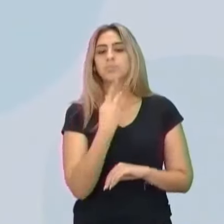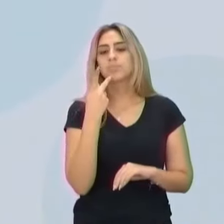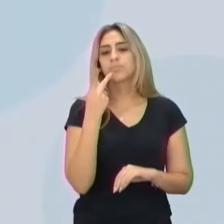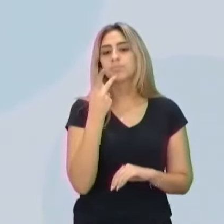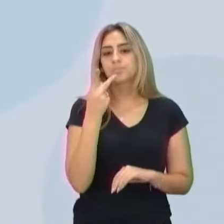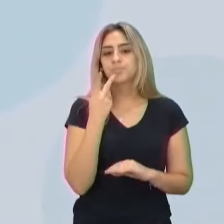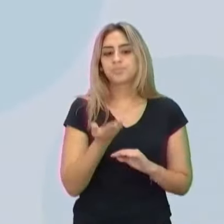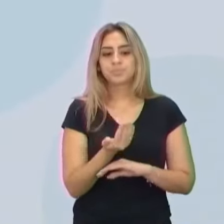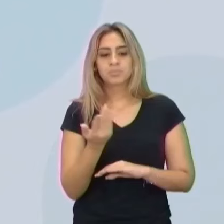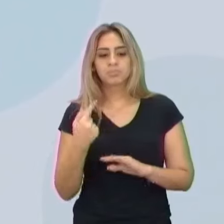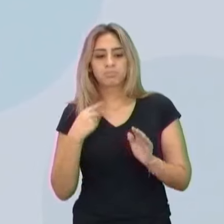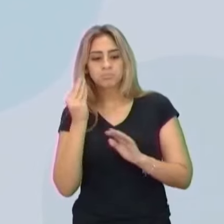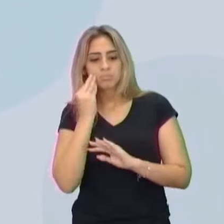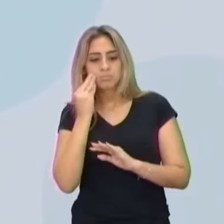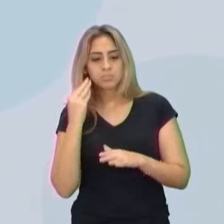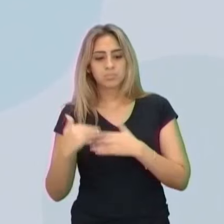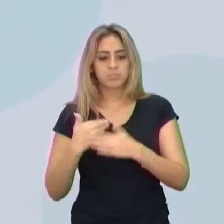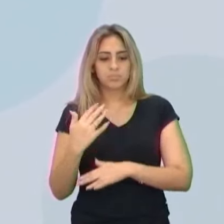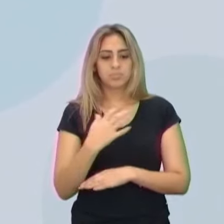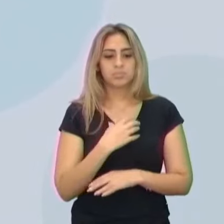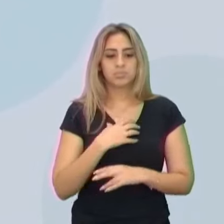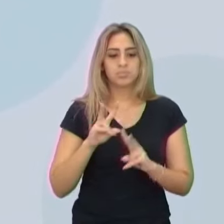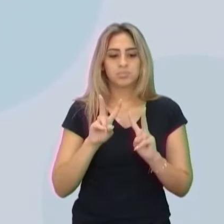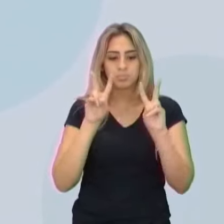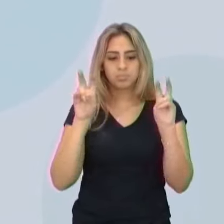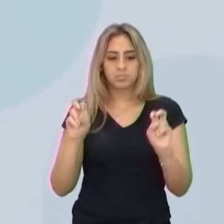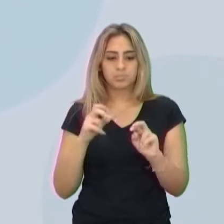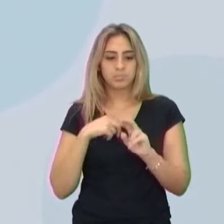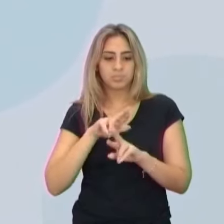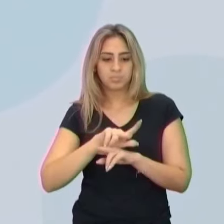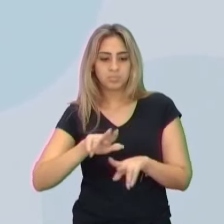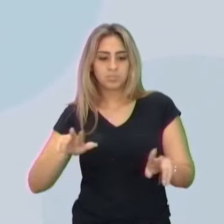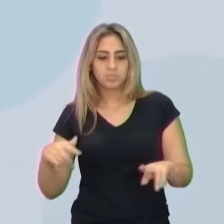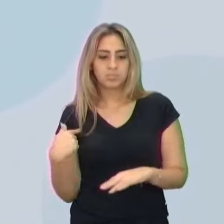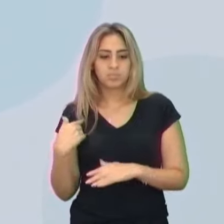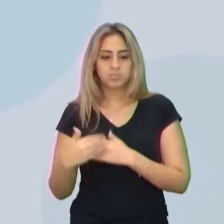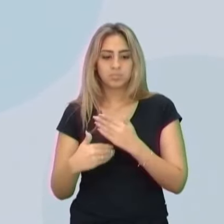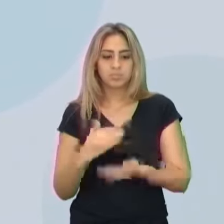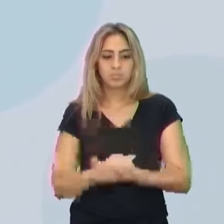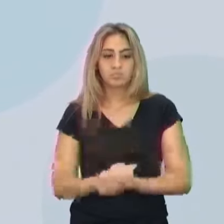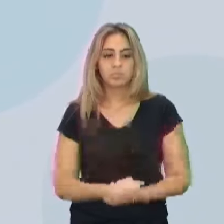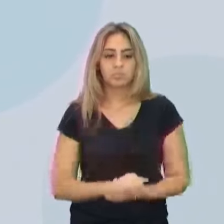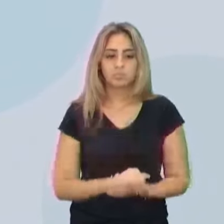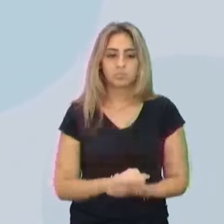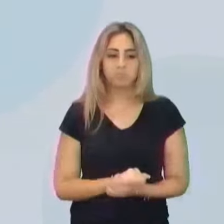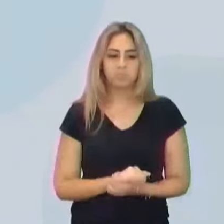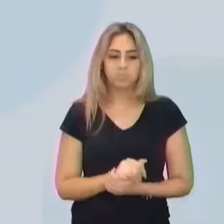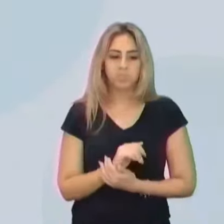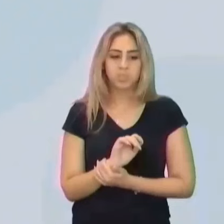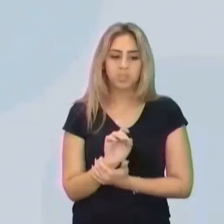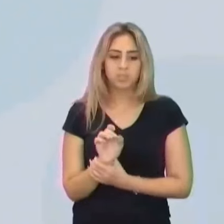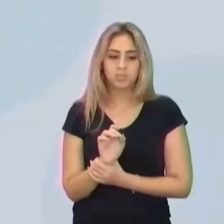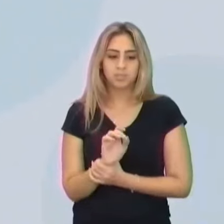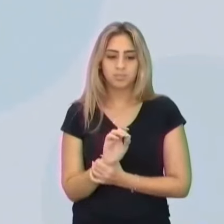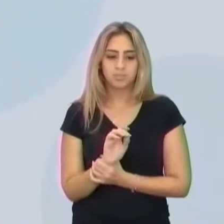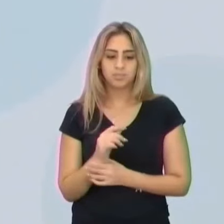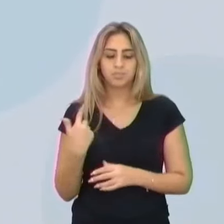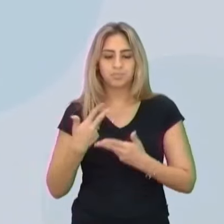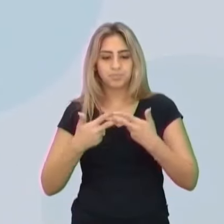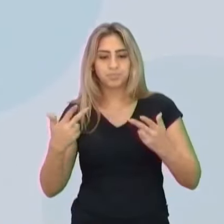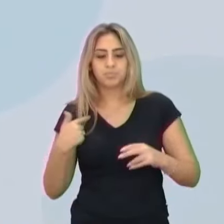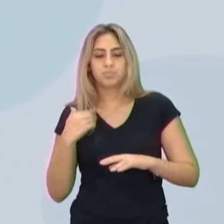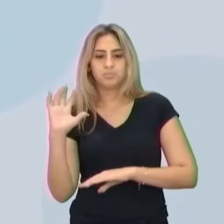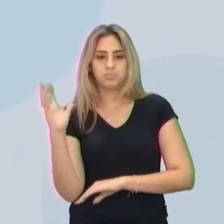de levantar e testar hipóteses sobre variáveis que interferem na dinâmica dos fenômenos da